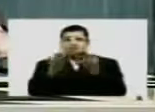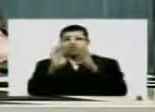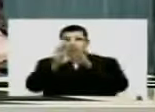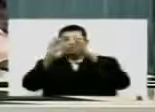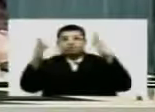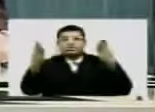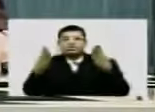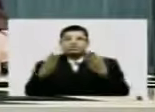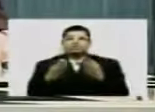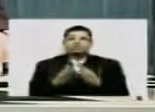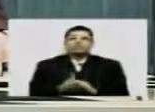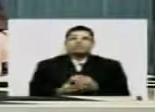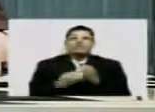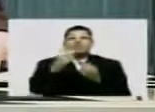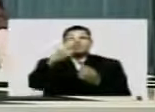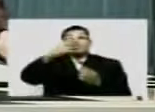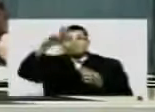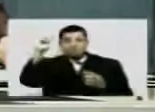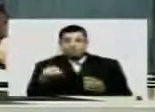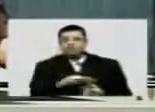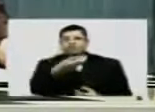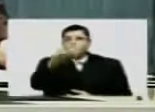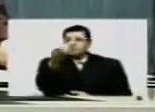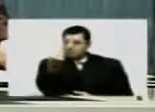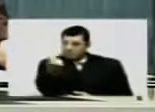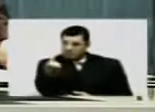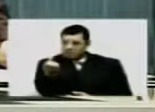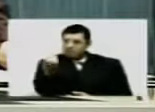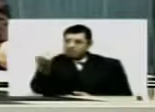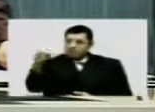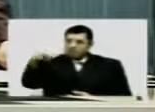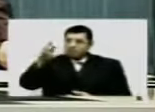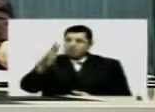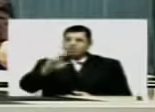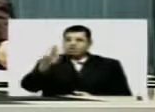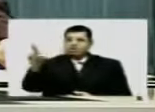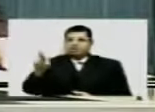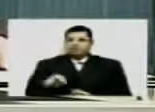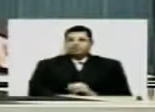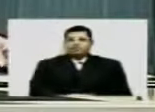aberto. 2 milhões e 700 mil reais.